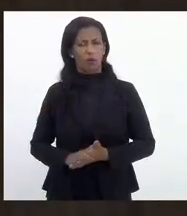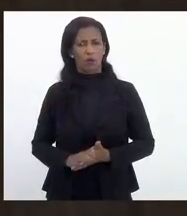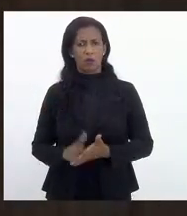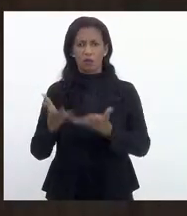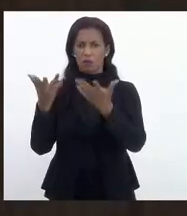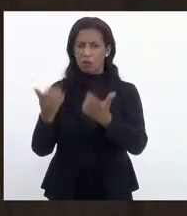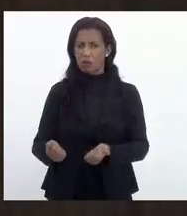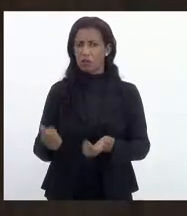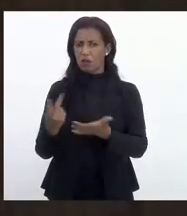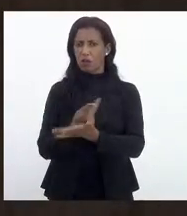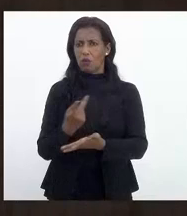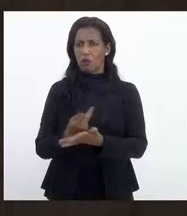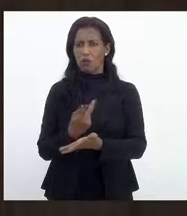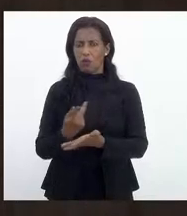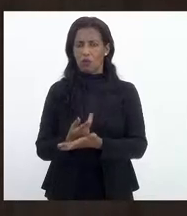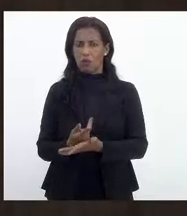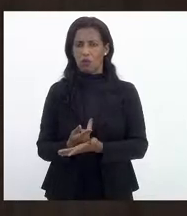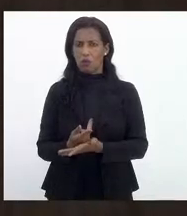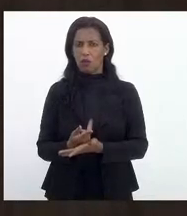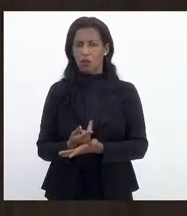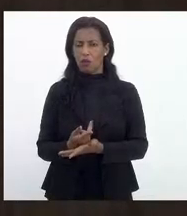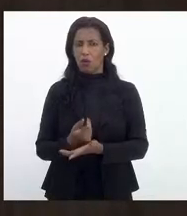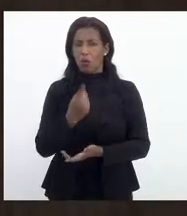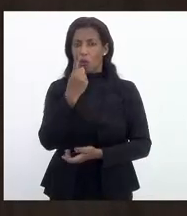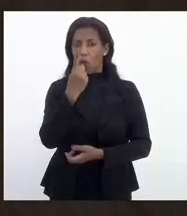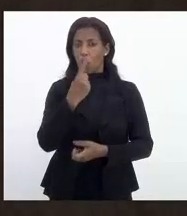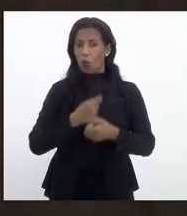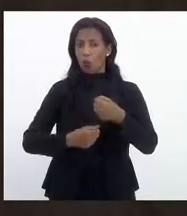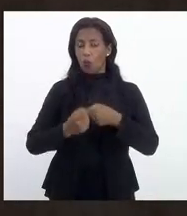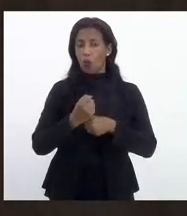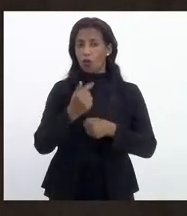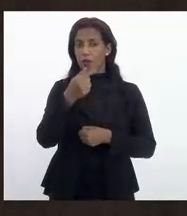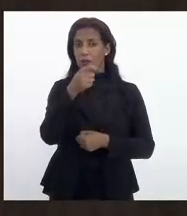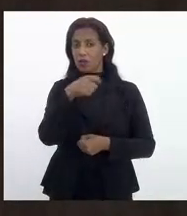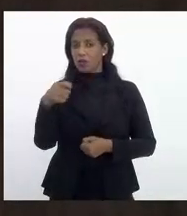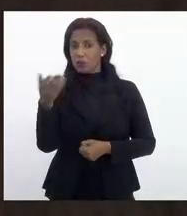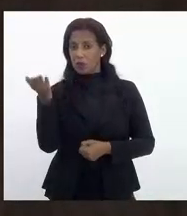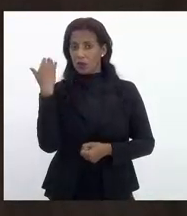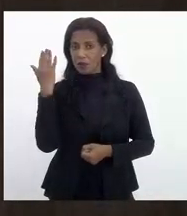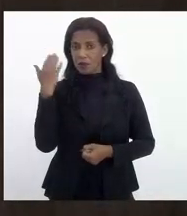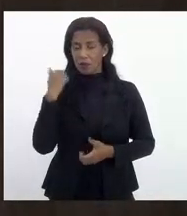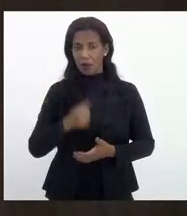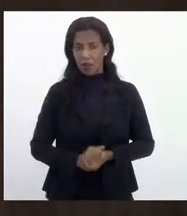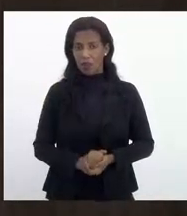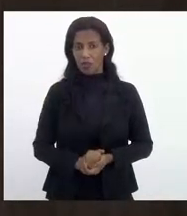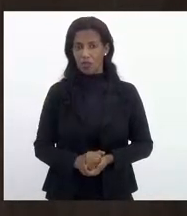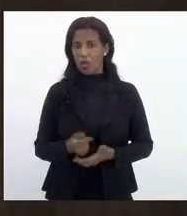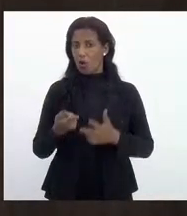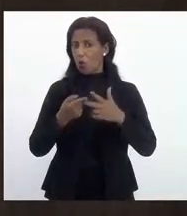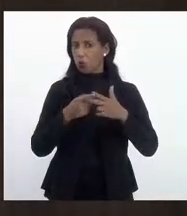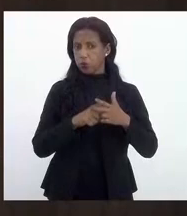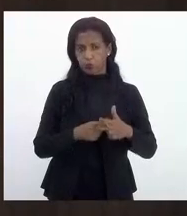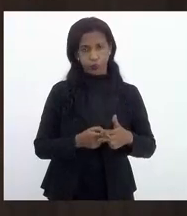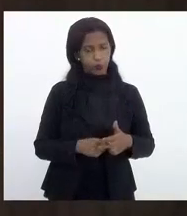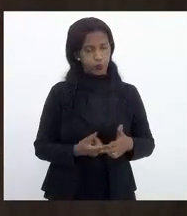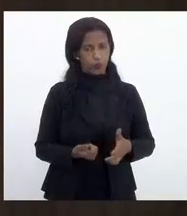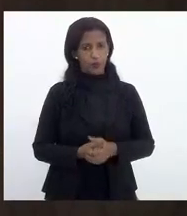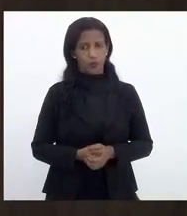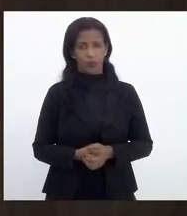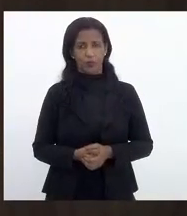assumir o erro que cometeu um ano e atum 1 ano e 7 meses atrás Que não corrigiu